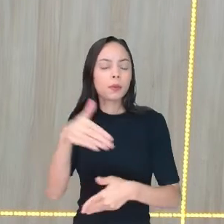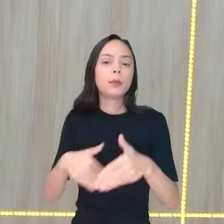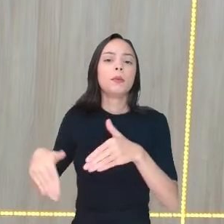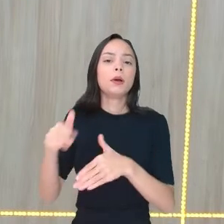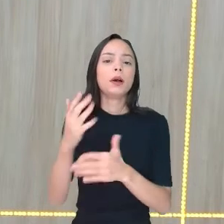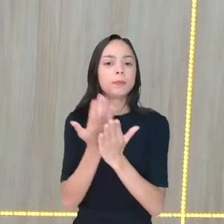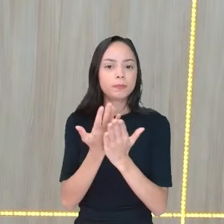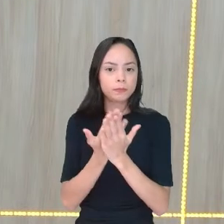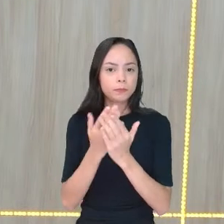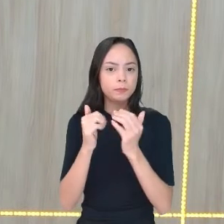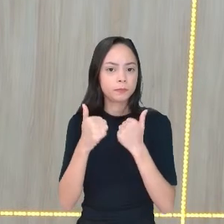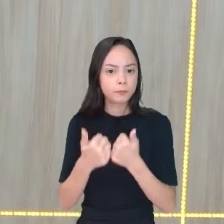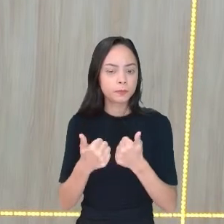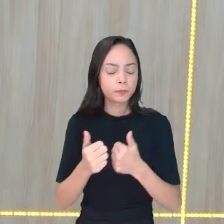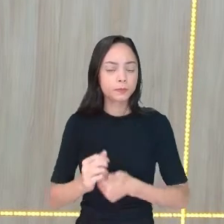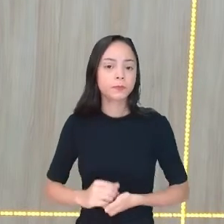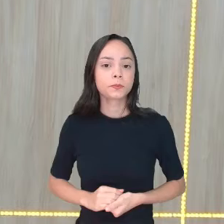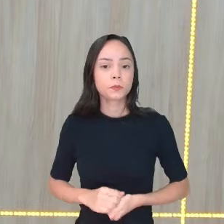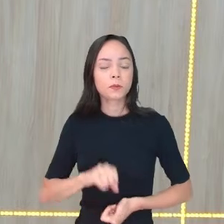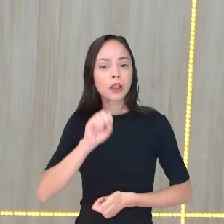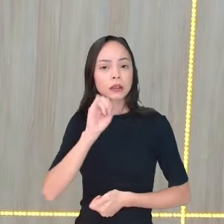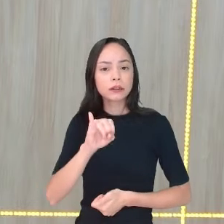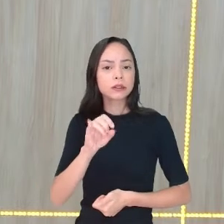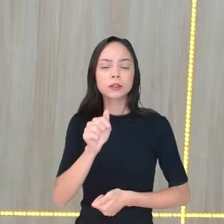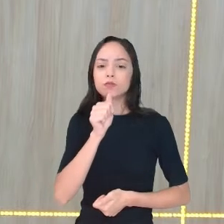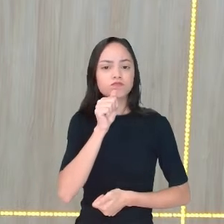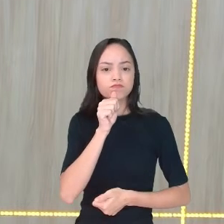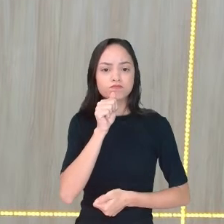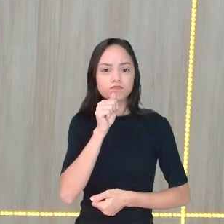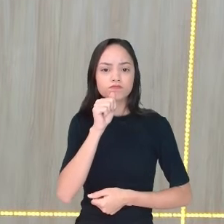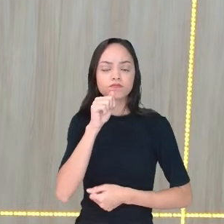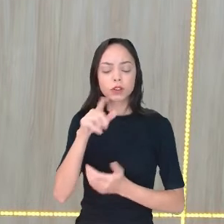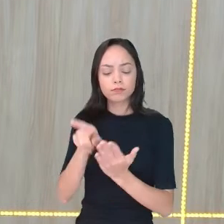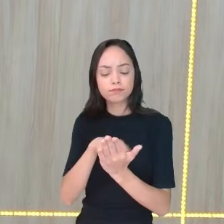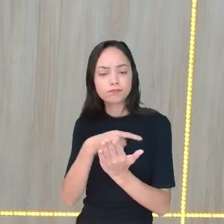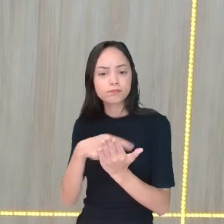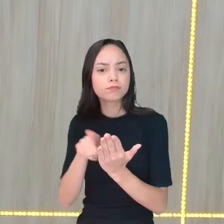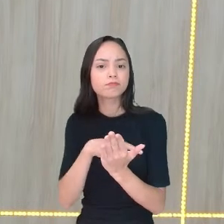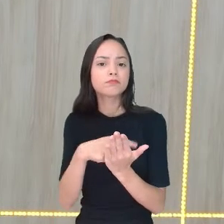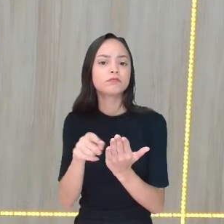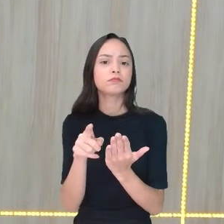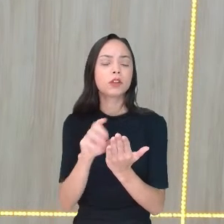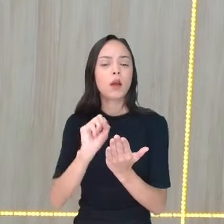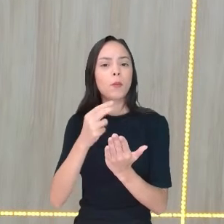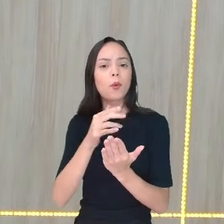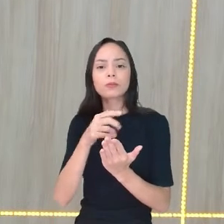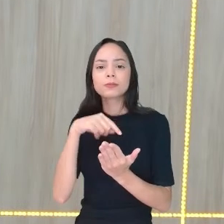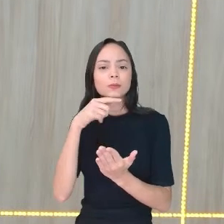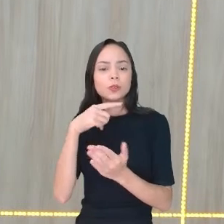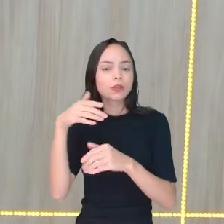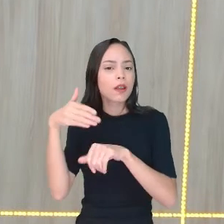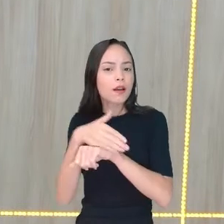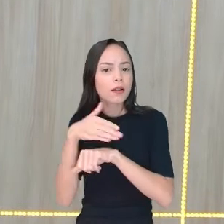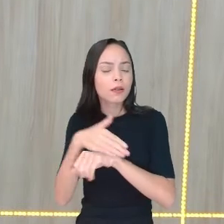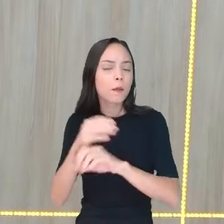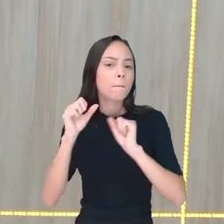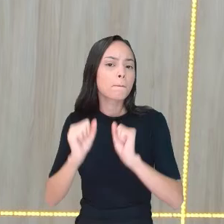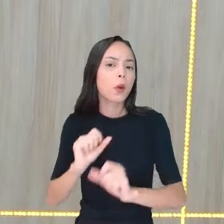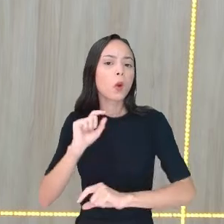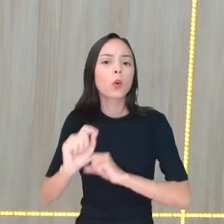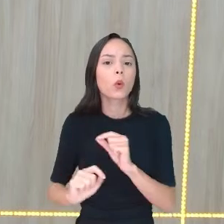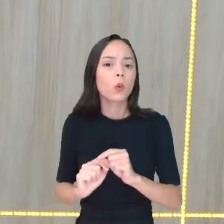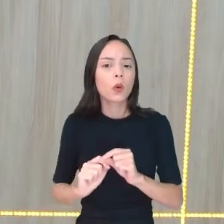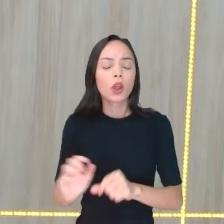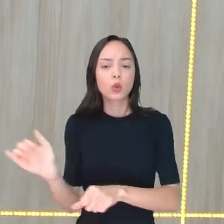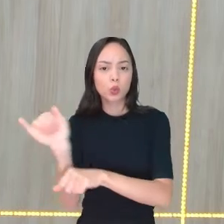aulas, tá? Se você ainda não tem o seu tablet, se você ainda não tem acesso, você pode assistir no YouTube,